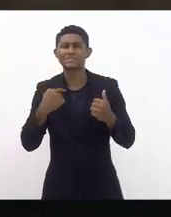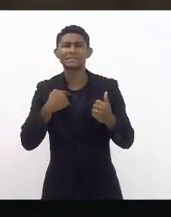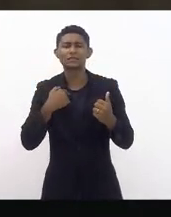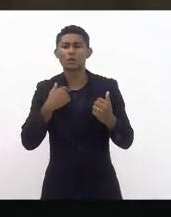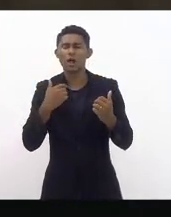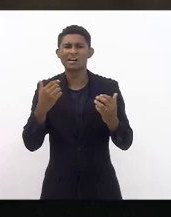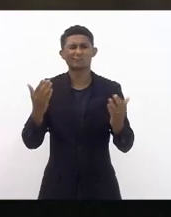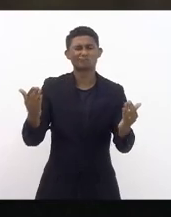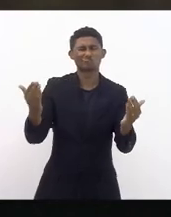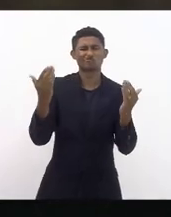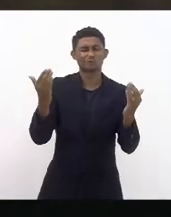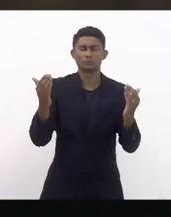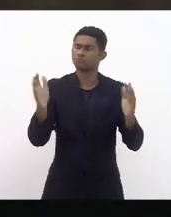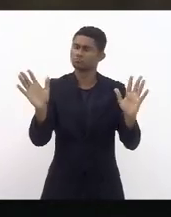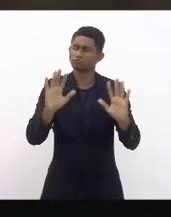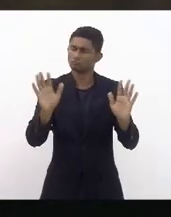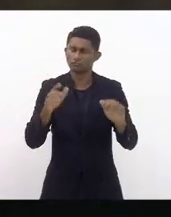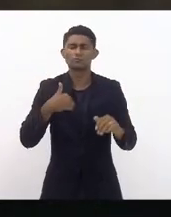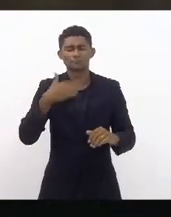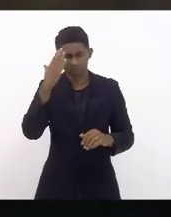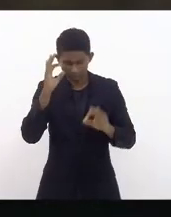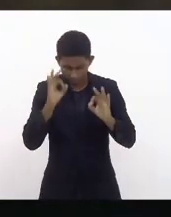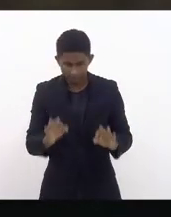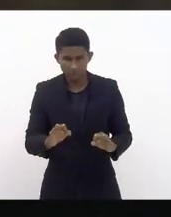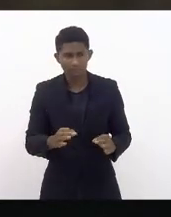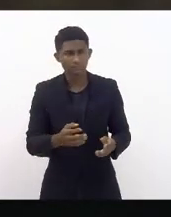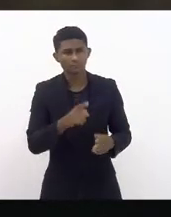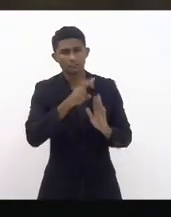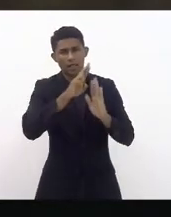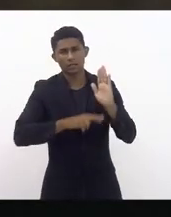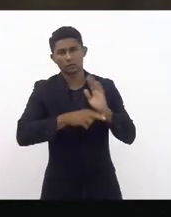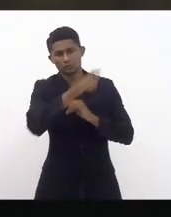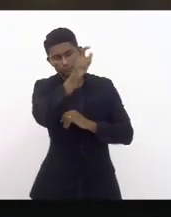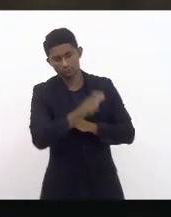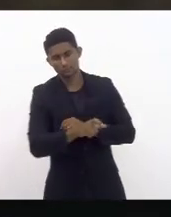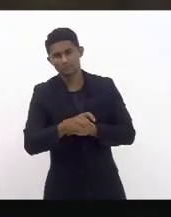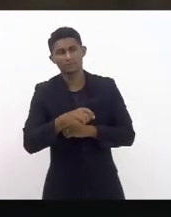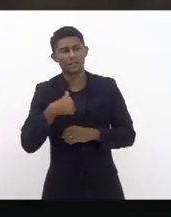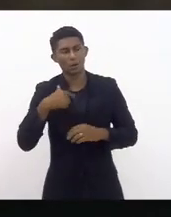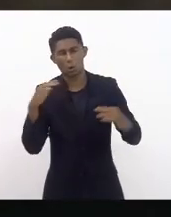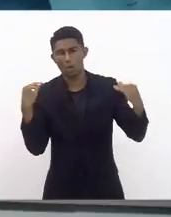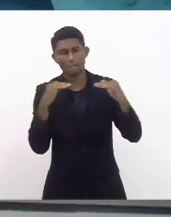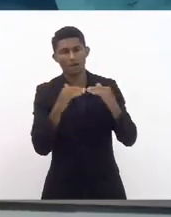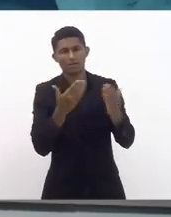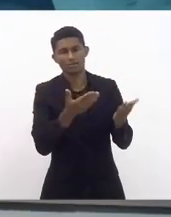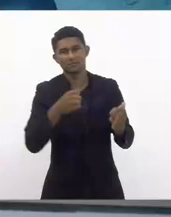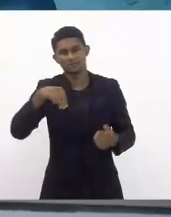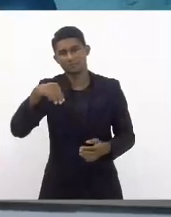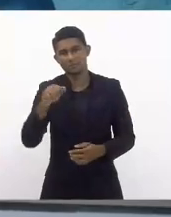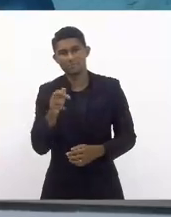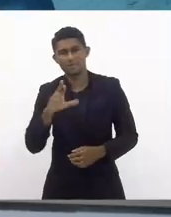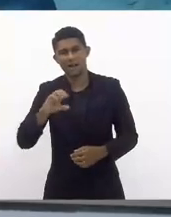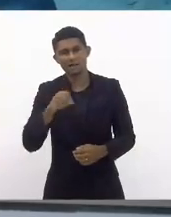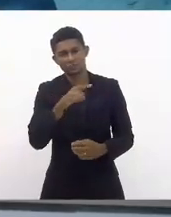caminhando para o melhor caminho. Então, eu vou acompanhar o voto do relator Márcio Pacheco.